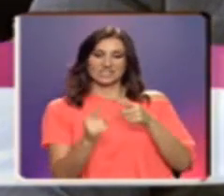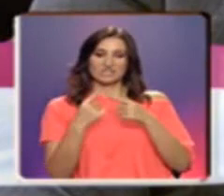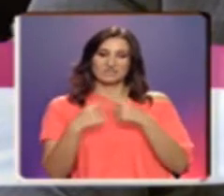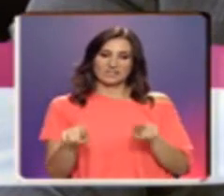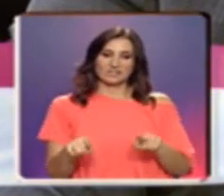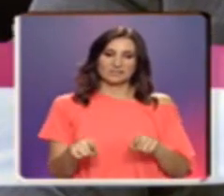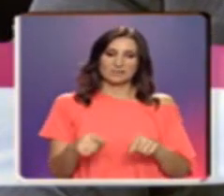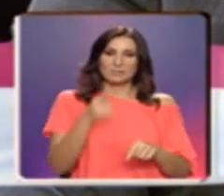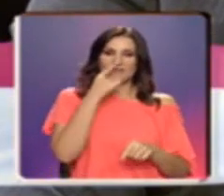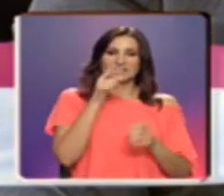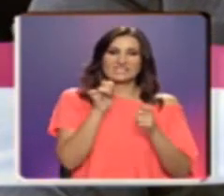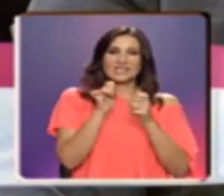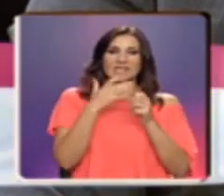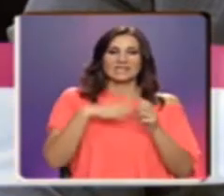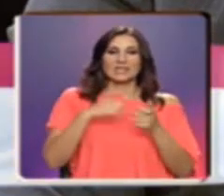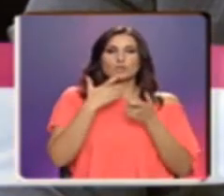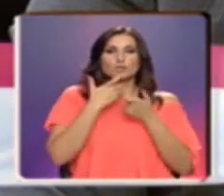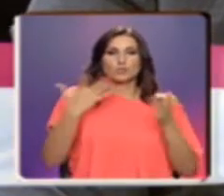preferência tudo.